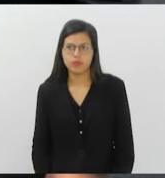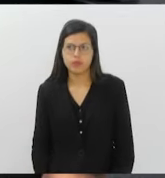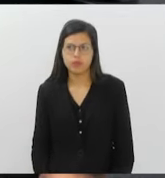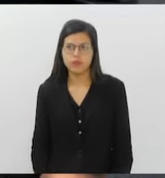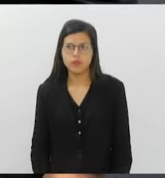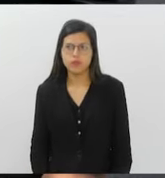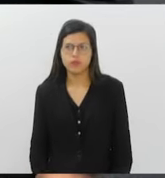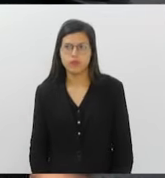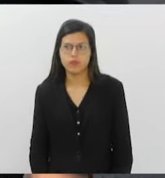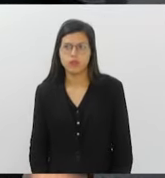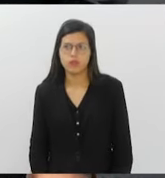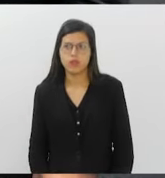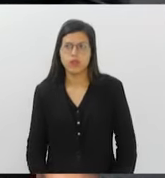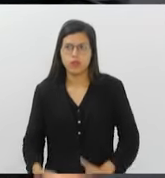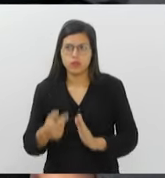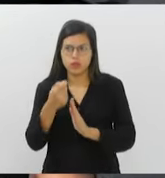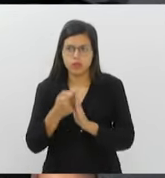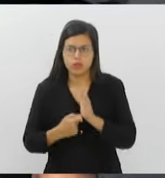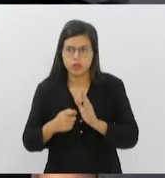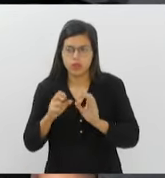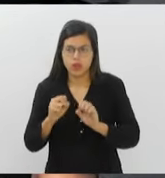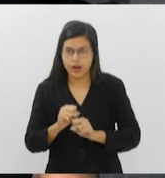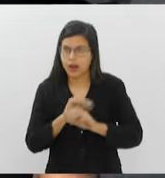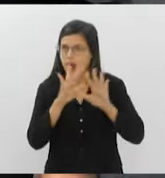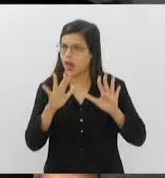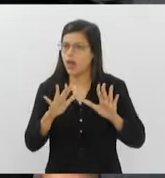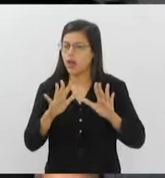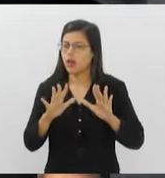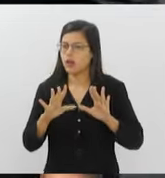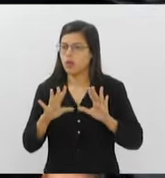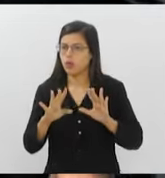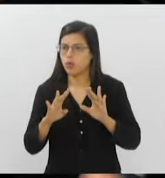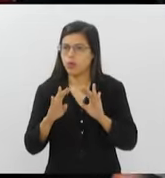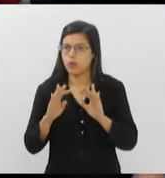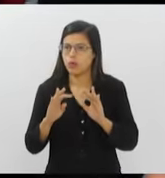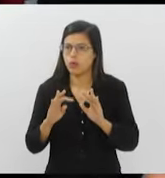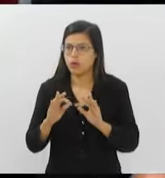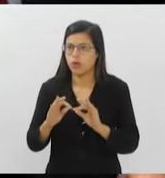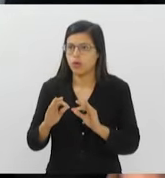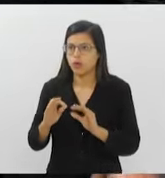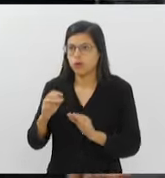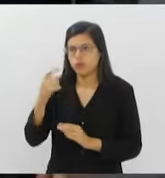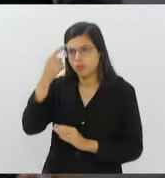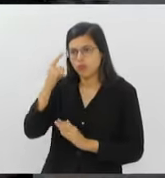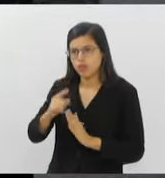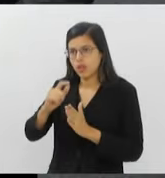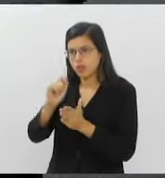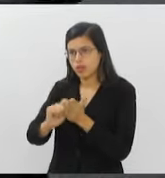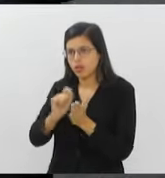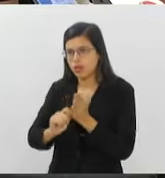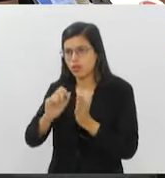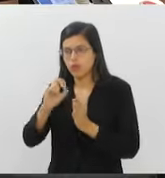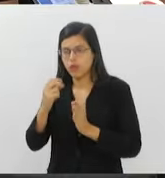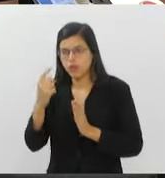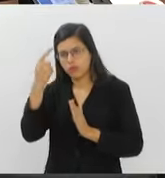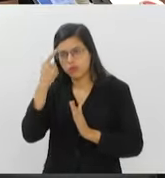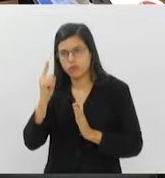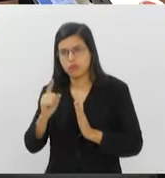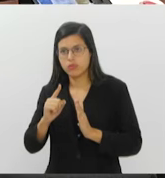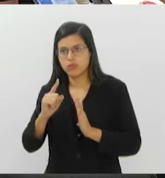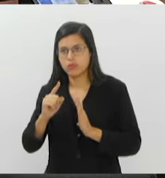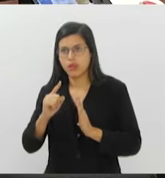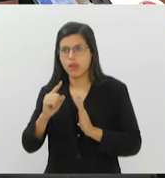a redação é clara. É claro, o deputado Márcio Gualberto ou não sabe escrever ou não sabe interpretar agora, o que os seus assessores escrevem. Está escrito